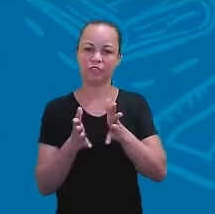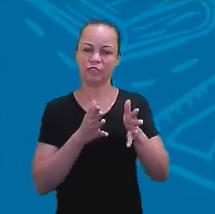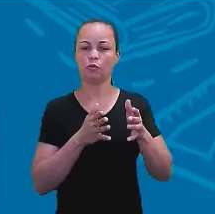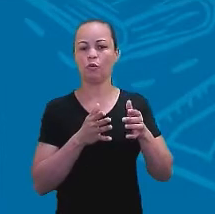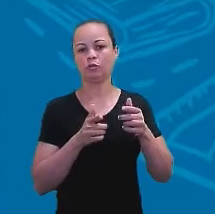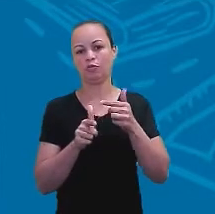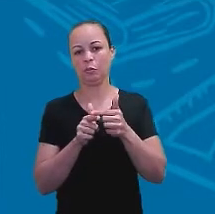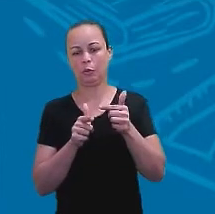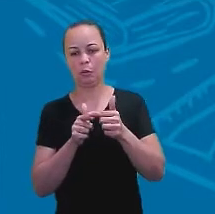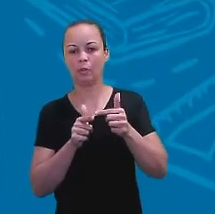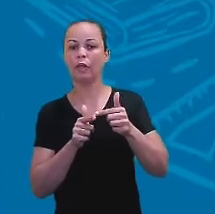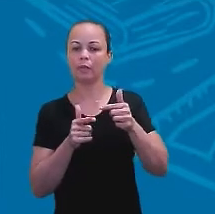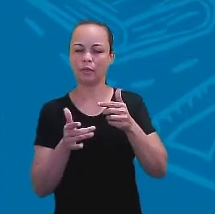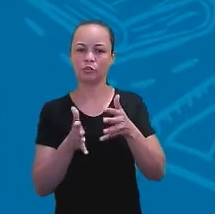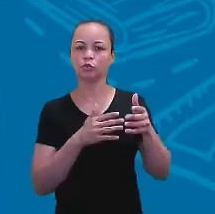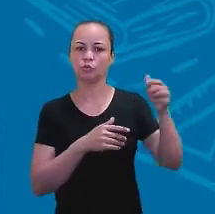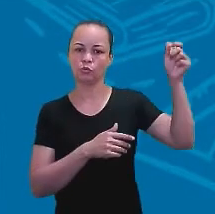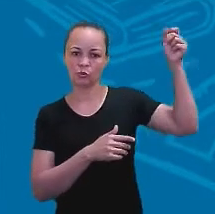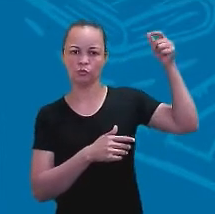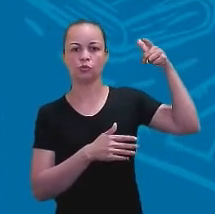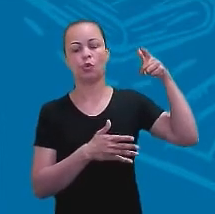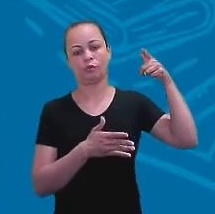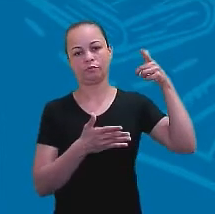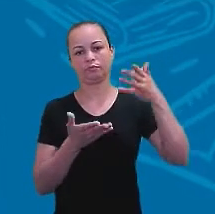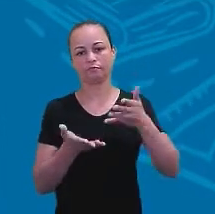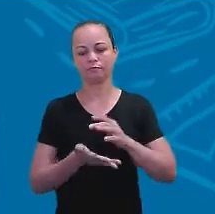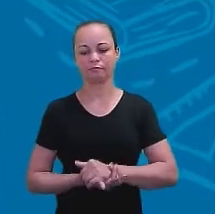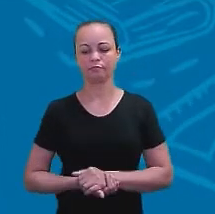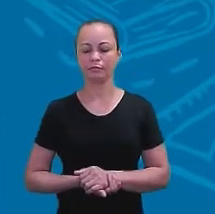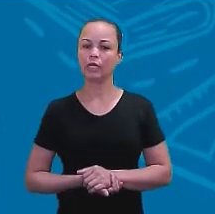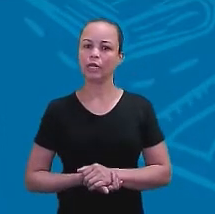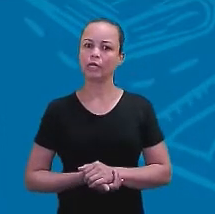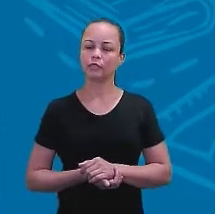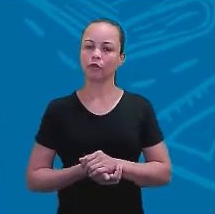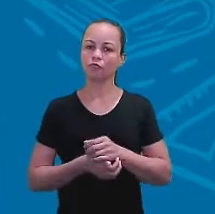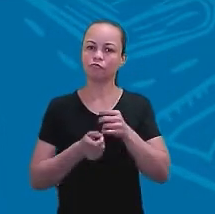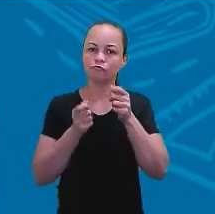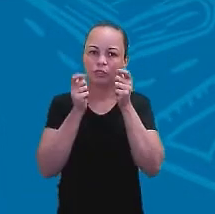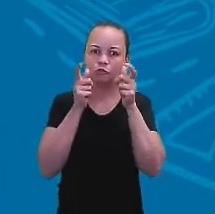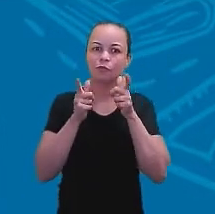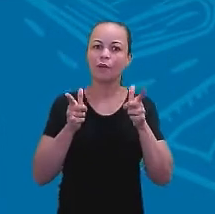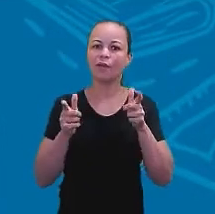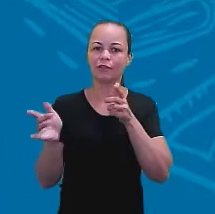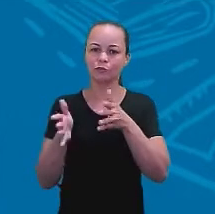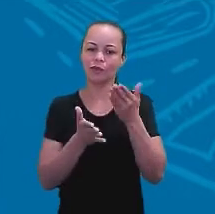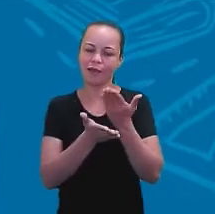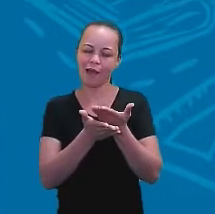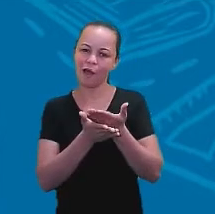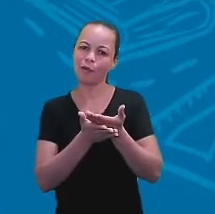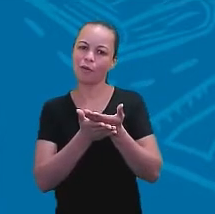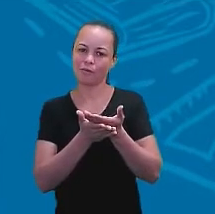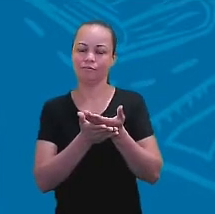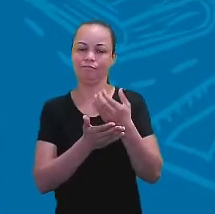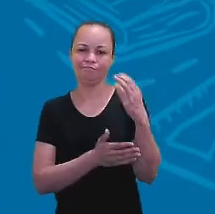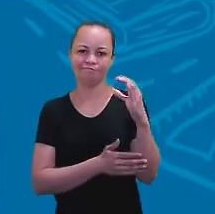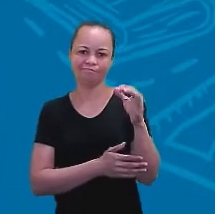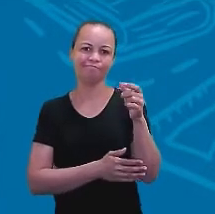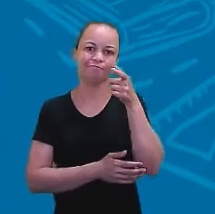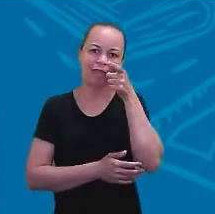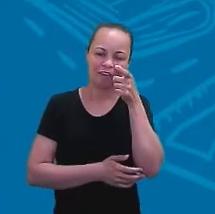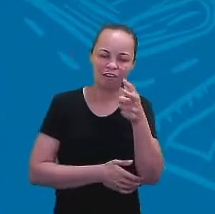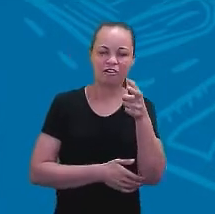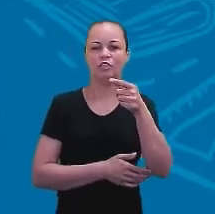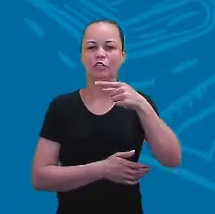excesso de exposição ao sol. Então, te liga aí que essa aula de ciências está muito interessante e a gente vai